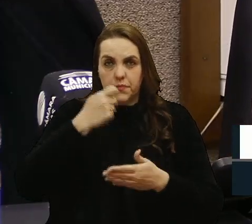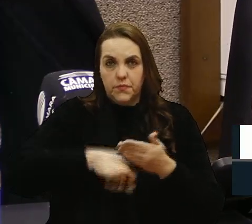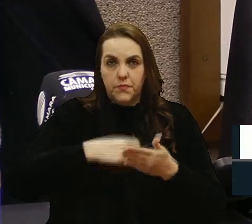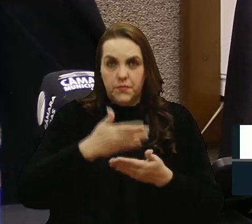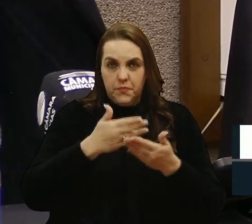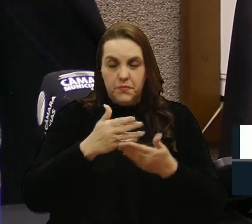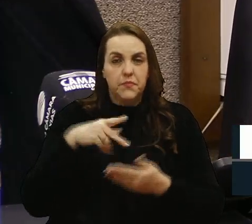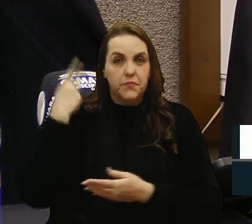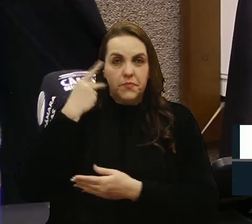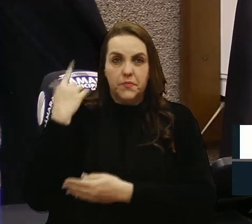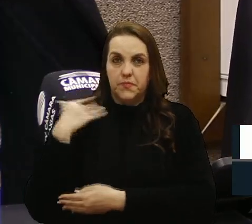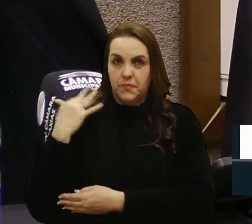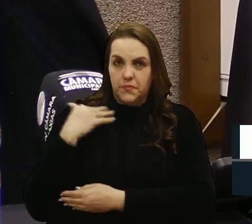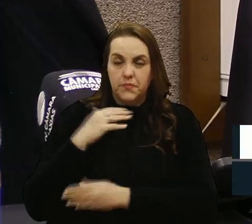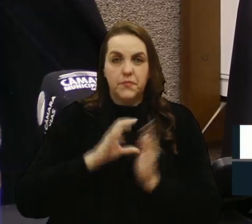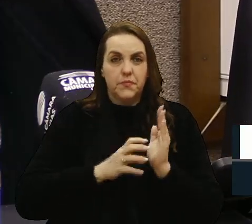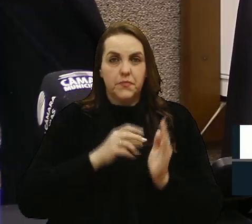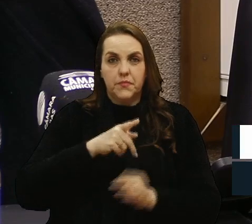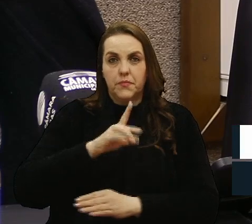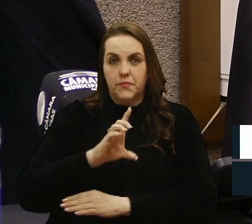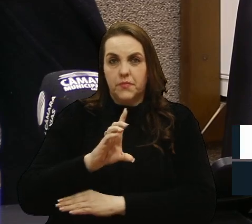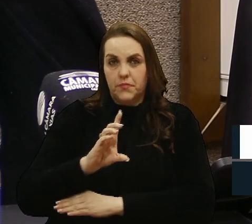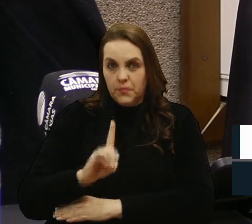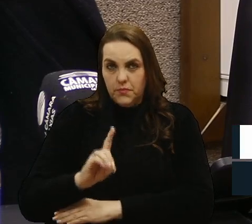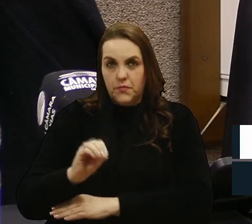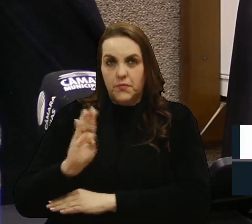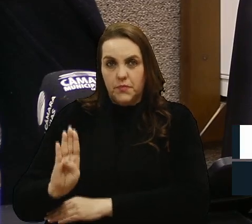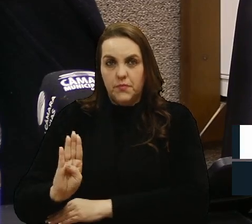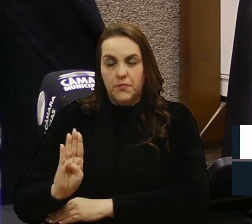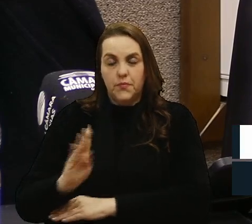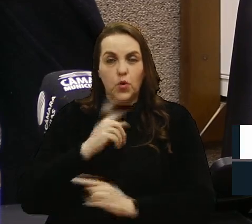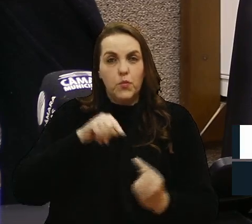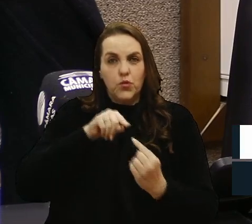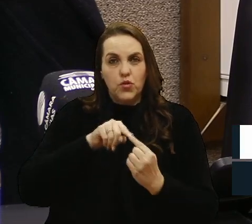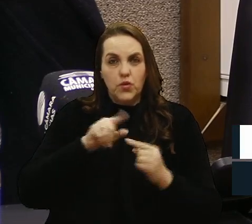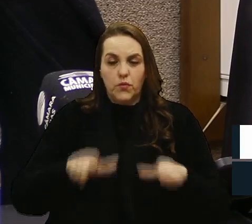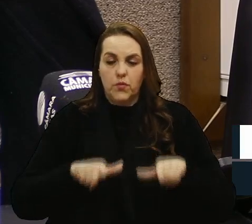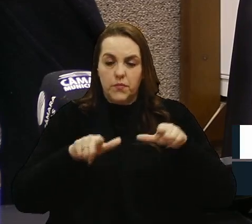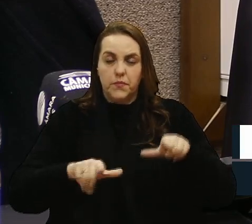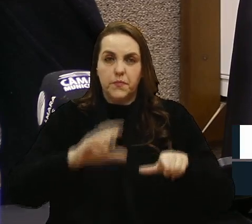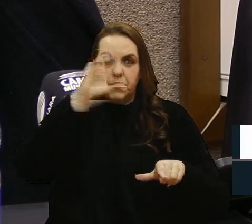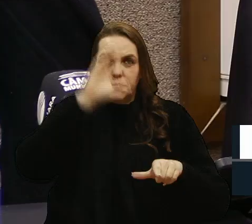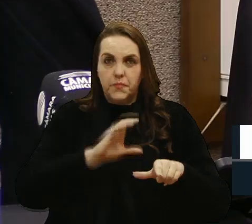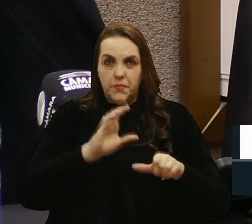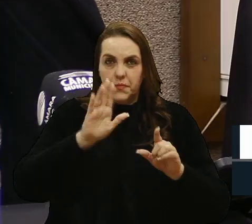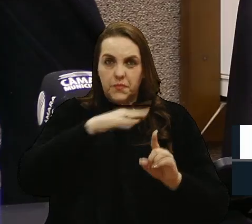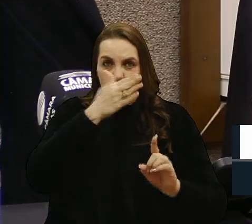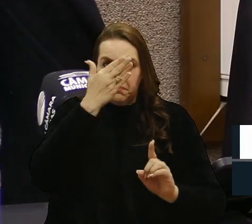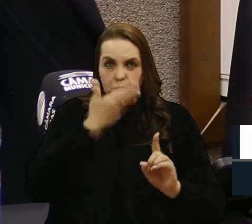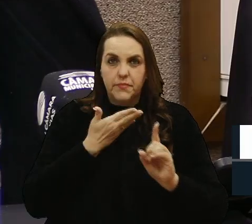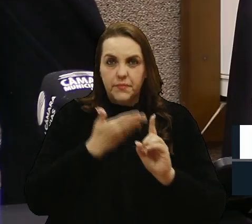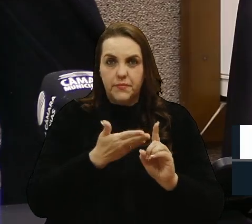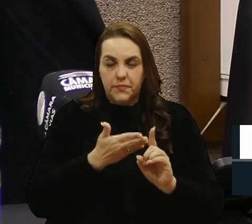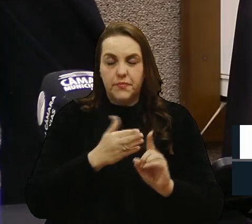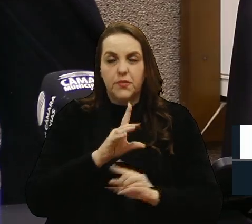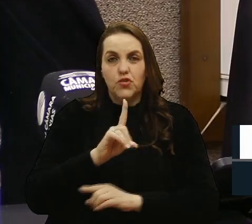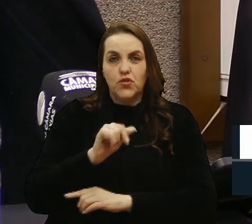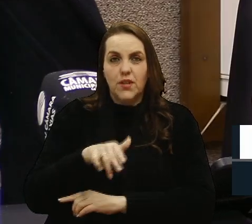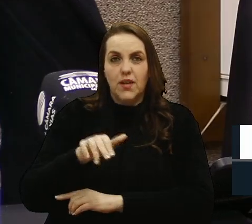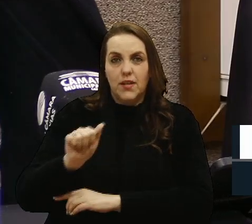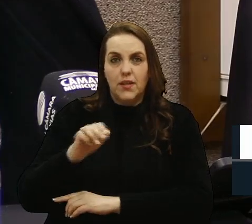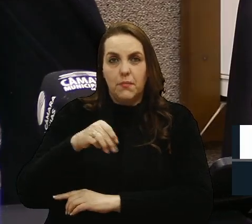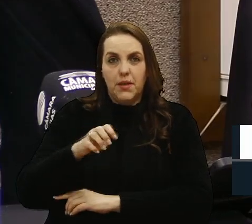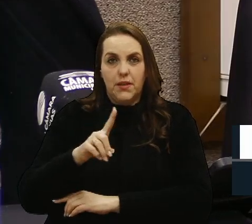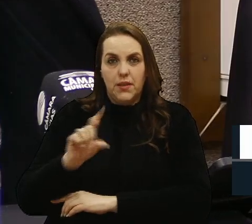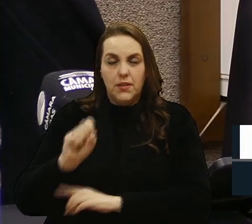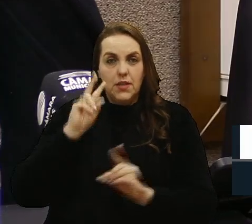Andressa Campanher Marques, do PCdoB, e objetivo a conceder o título de cidadã emérita à senhora Diana Santos de Oliveira Mendes, em reconhecimento